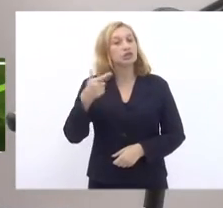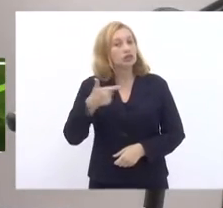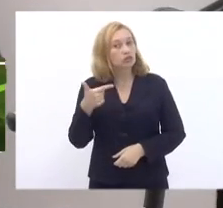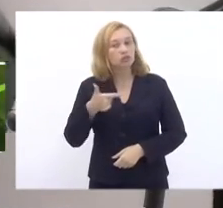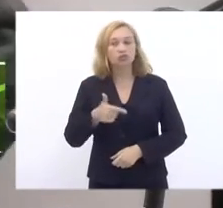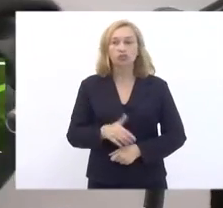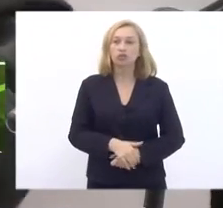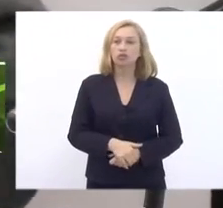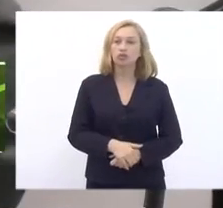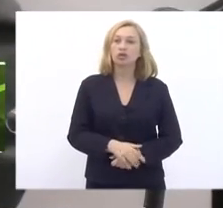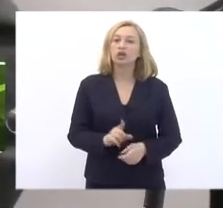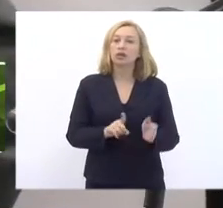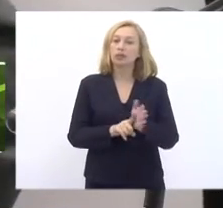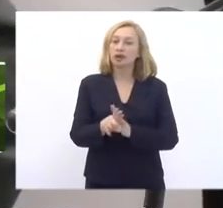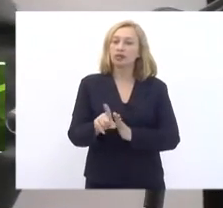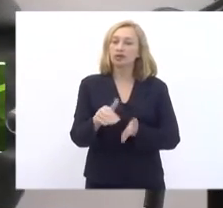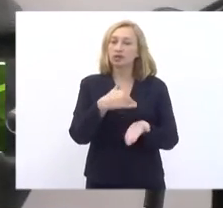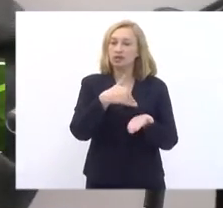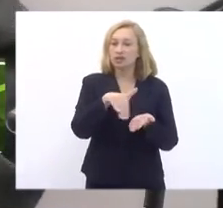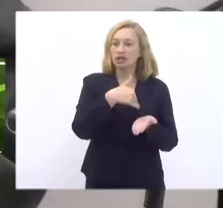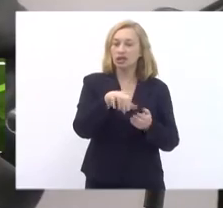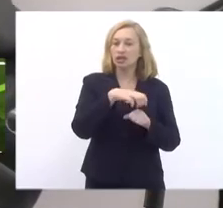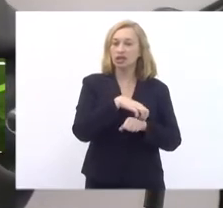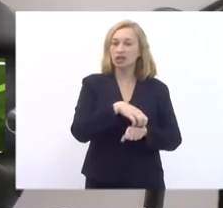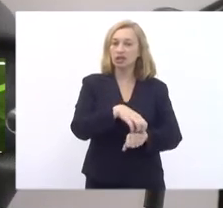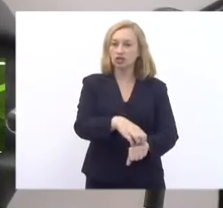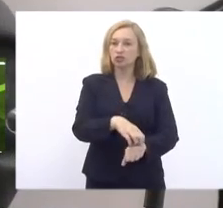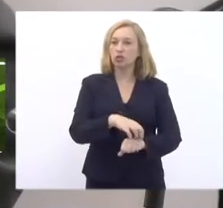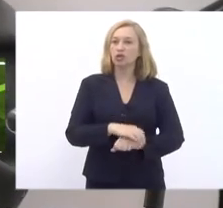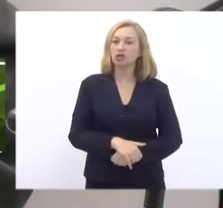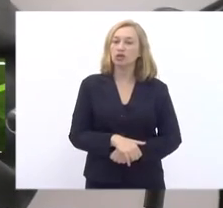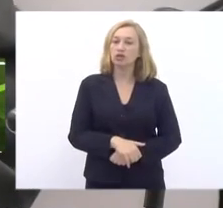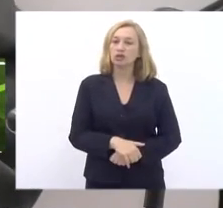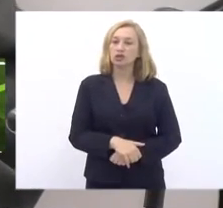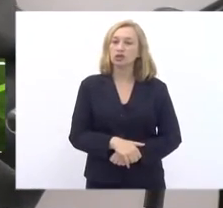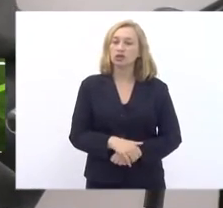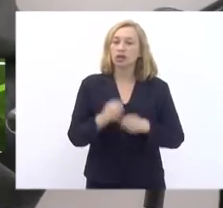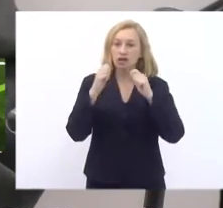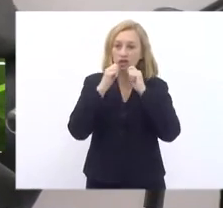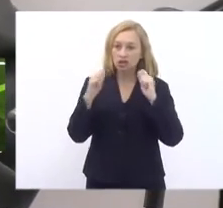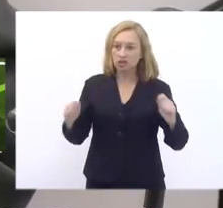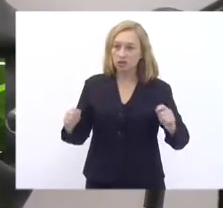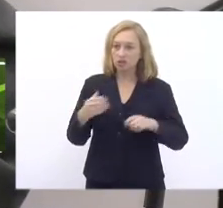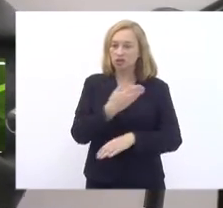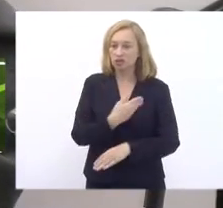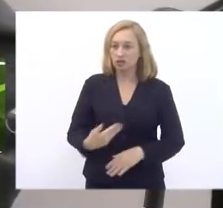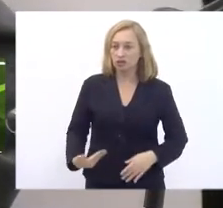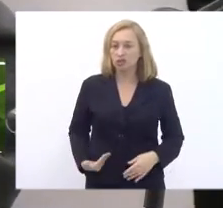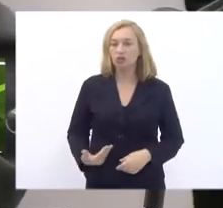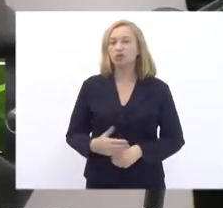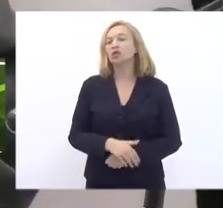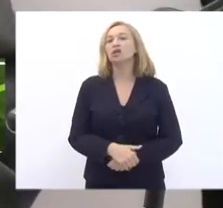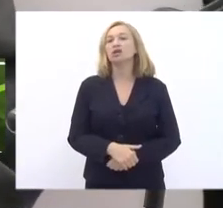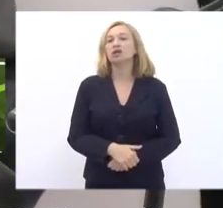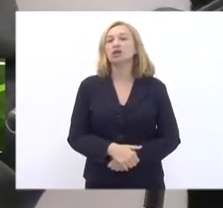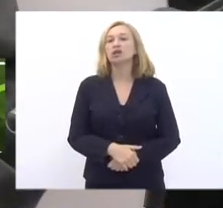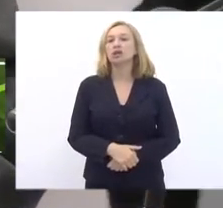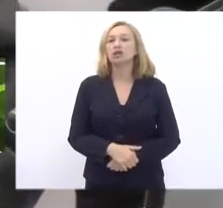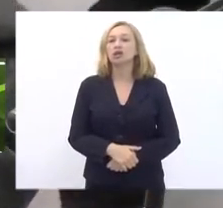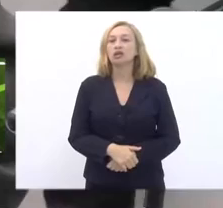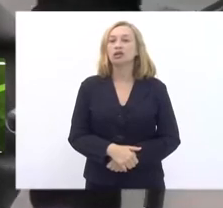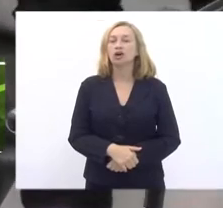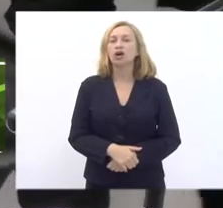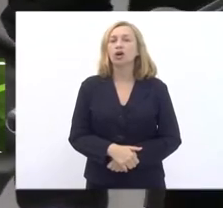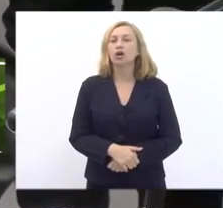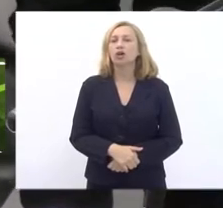Segunda, perguntar à Secretaria de Transporte e à assessoria do governador por